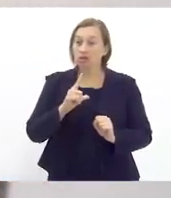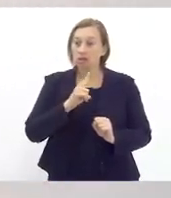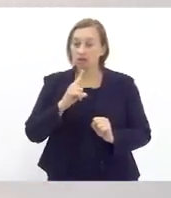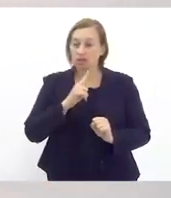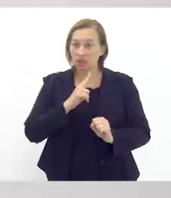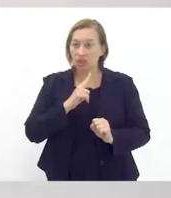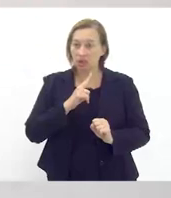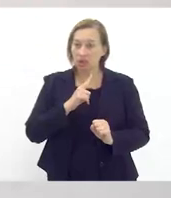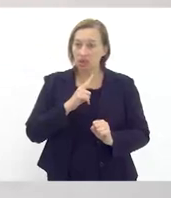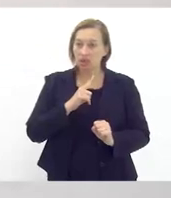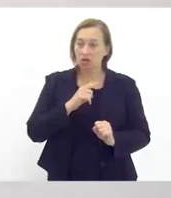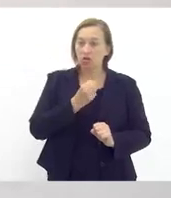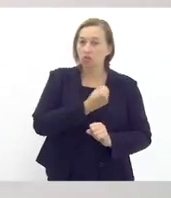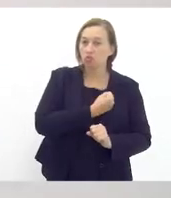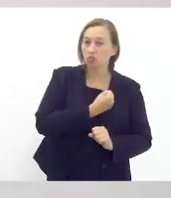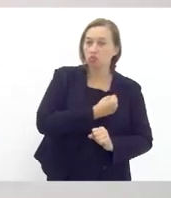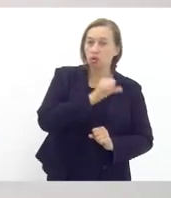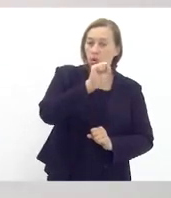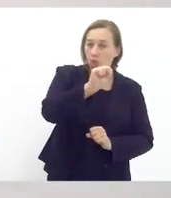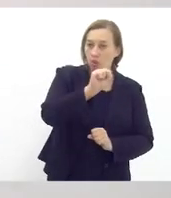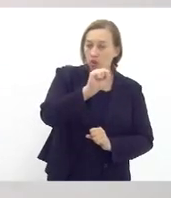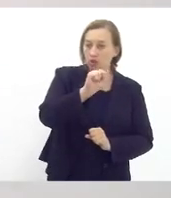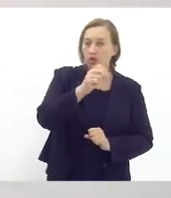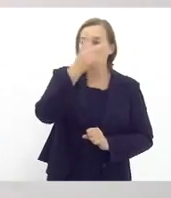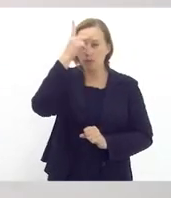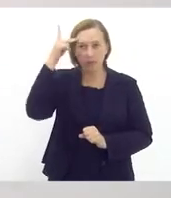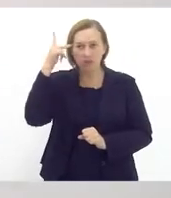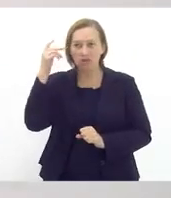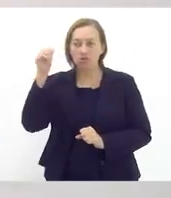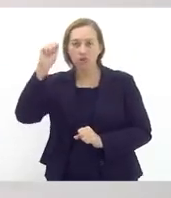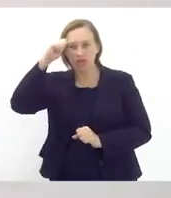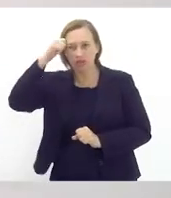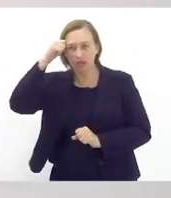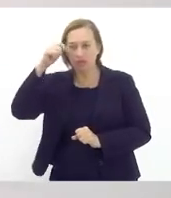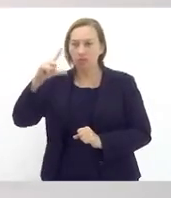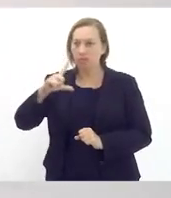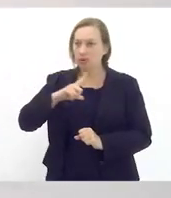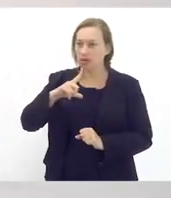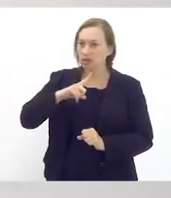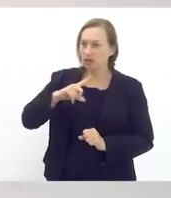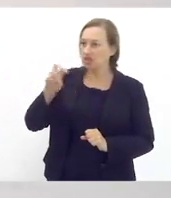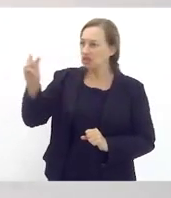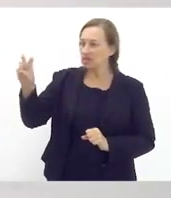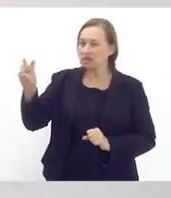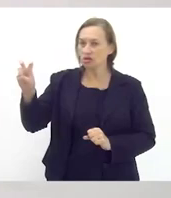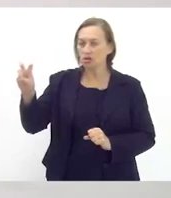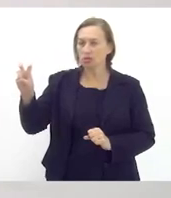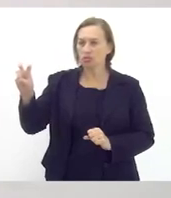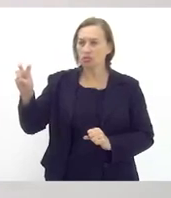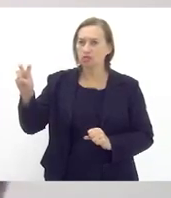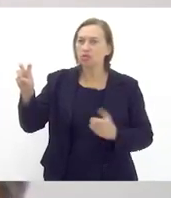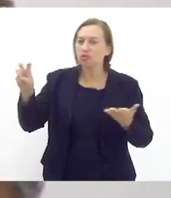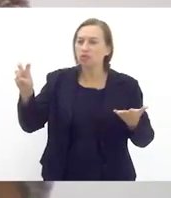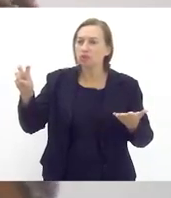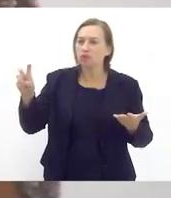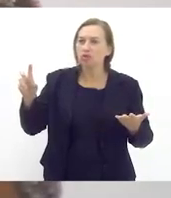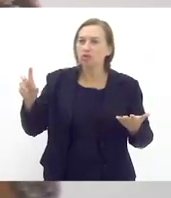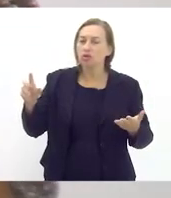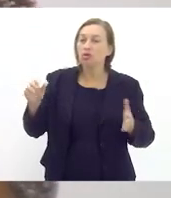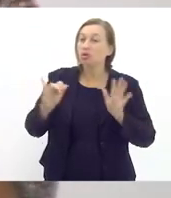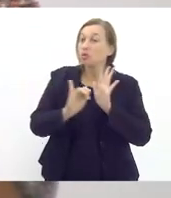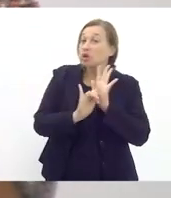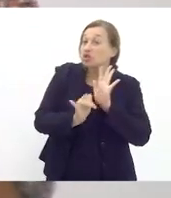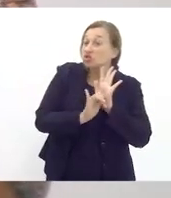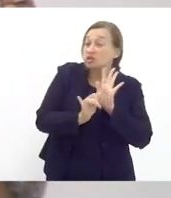de sei lá 8 uma pessoa negra pode ter uma pontuação de cinco e está no